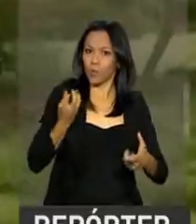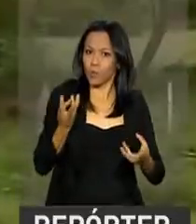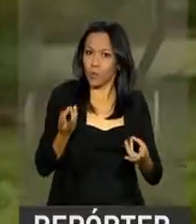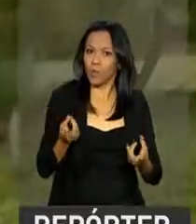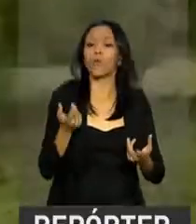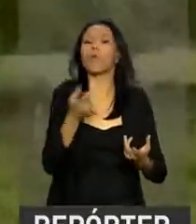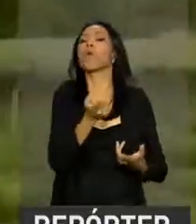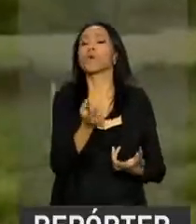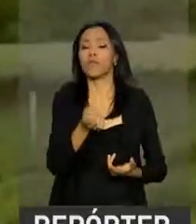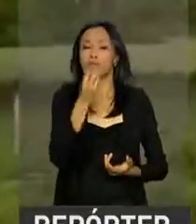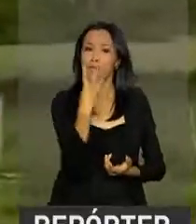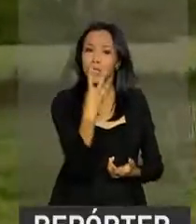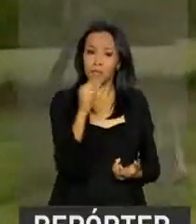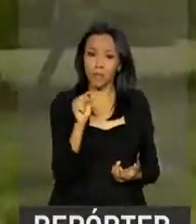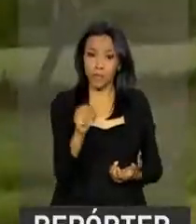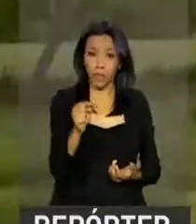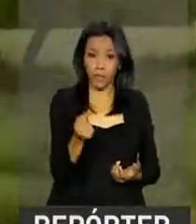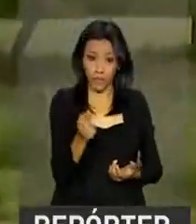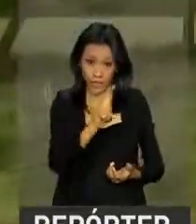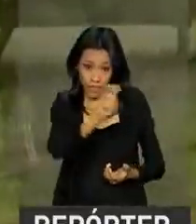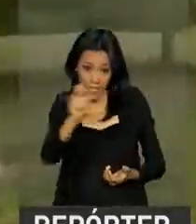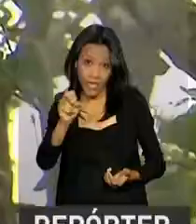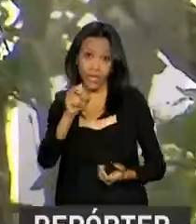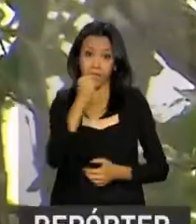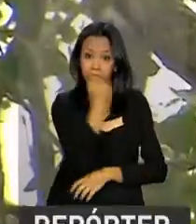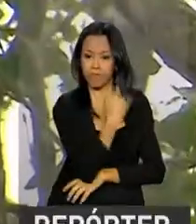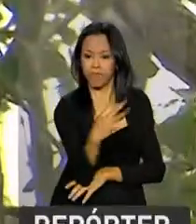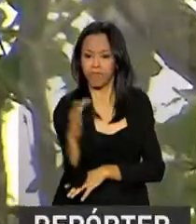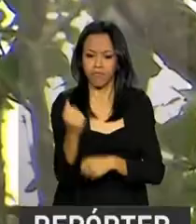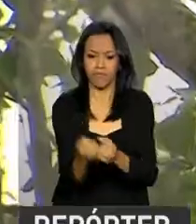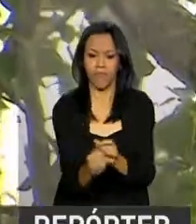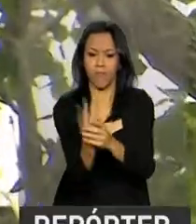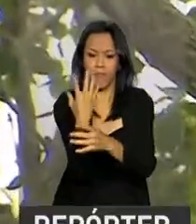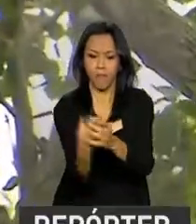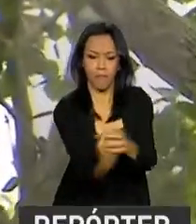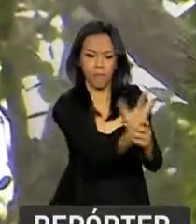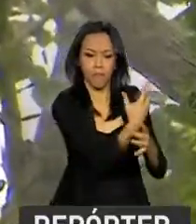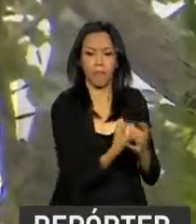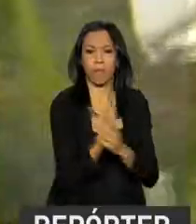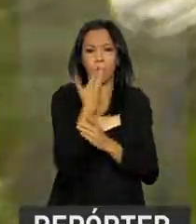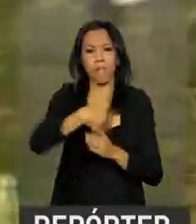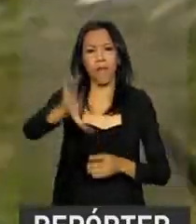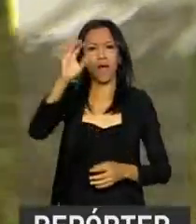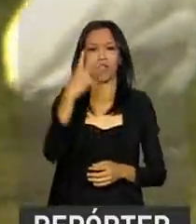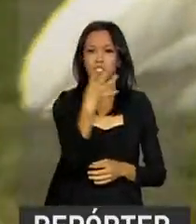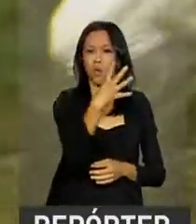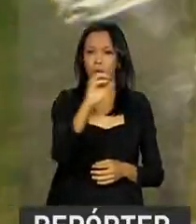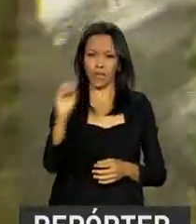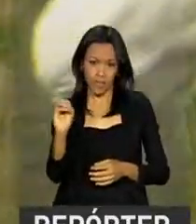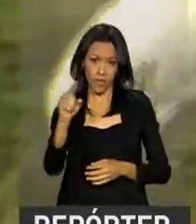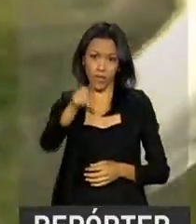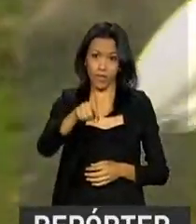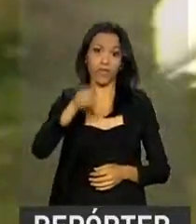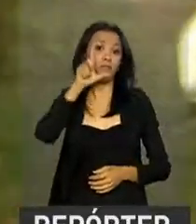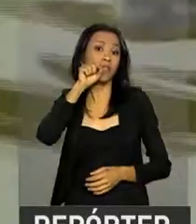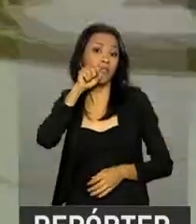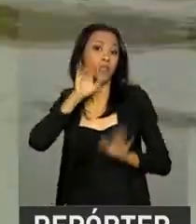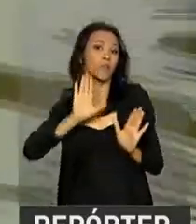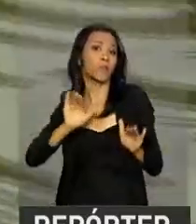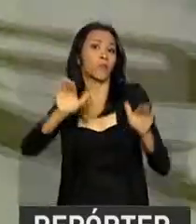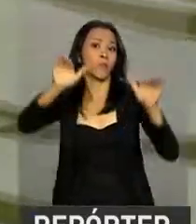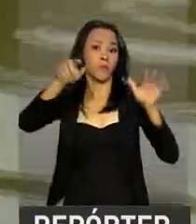vivem 3.500 espécies de plantas mais de 400 aves como o tuiuiú um símbolo da região